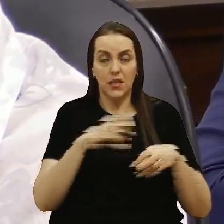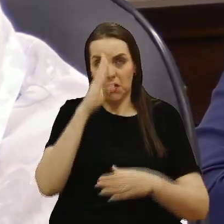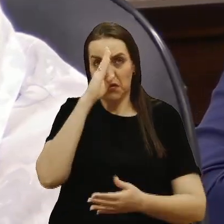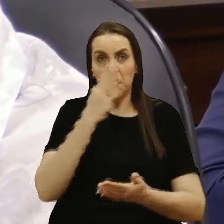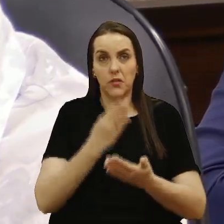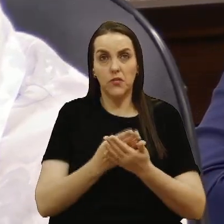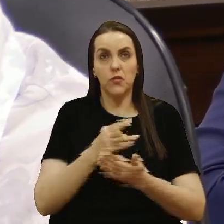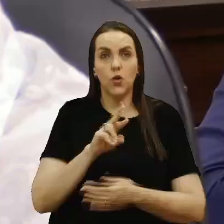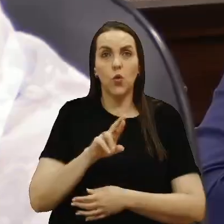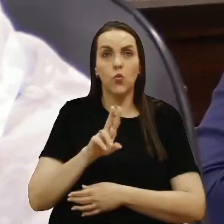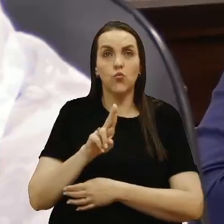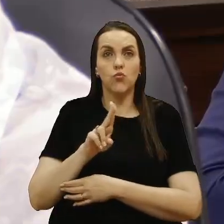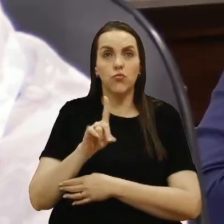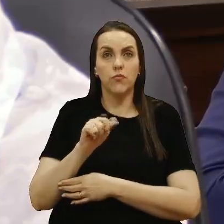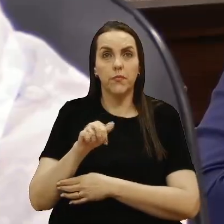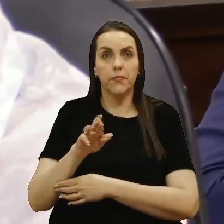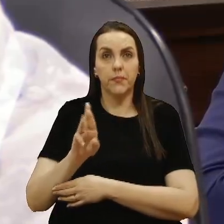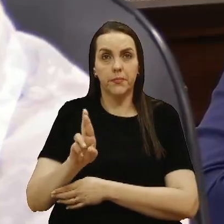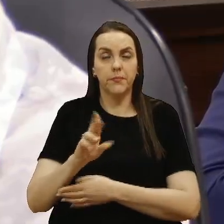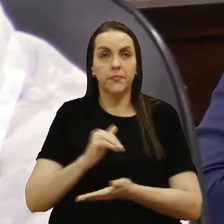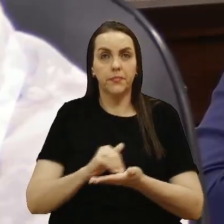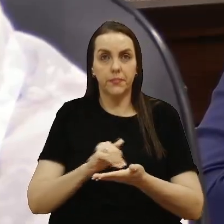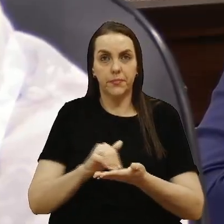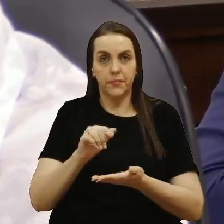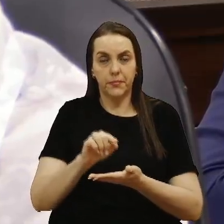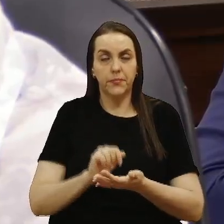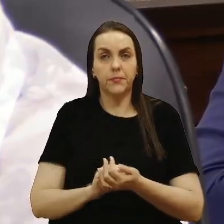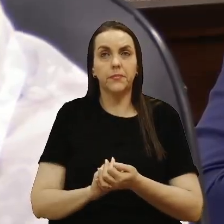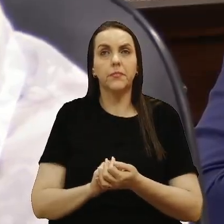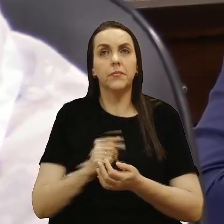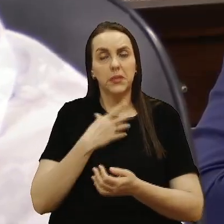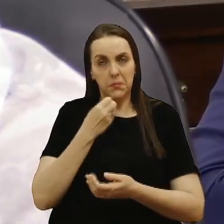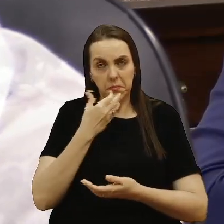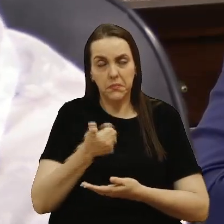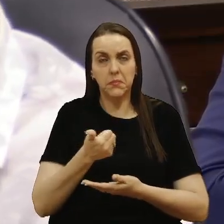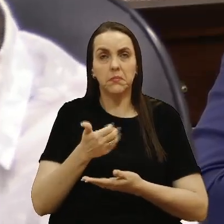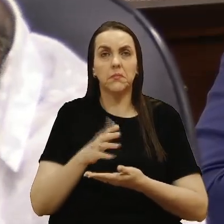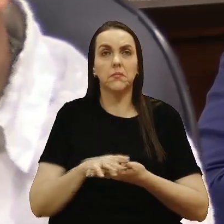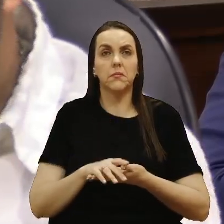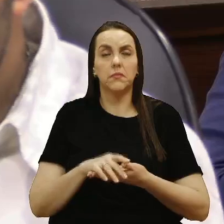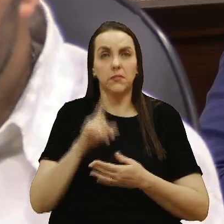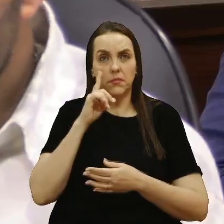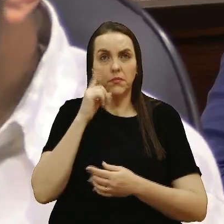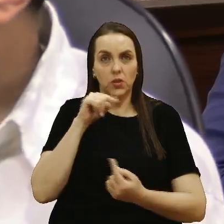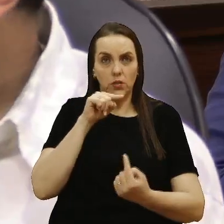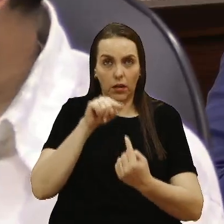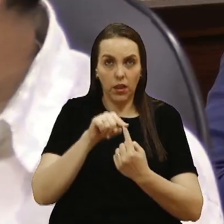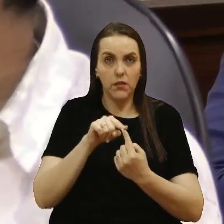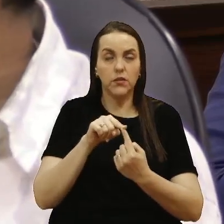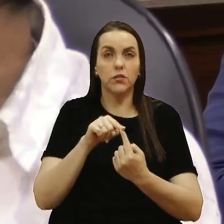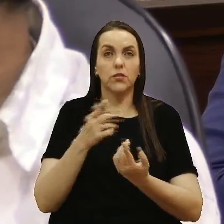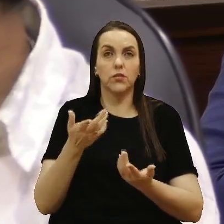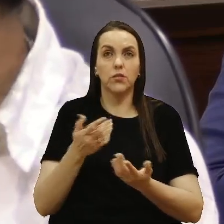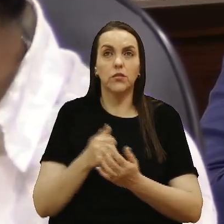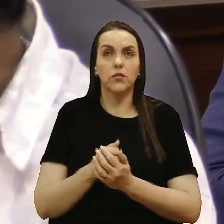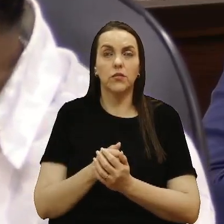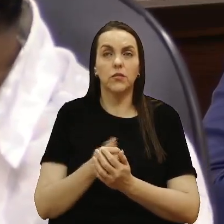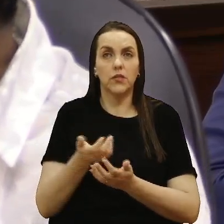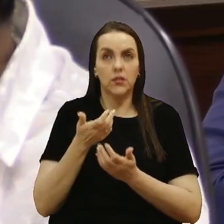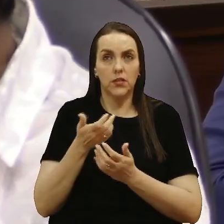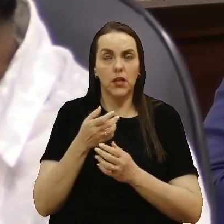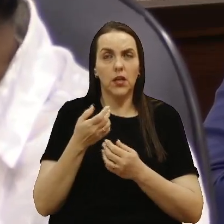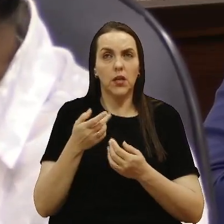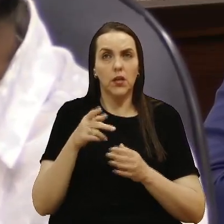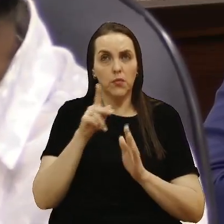Rudimar, ele está muito bem intencionado com esse projeto, e acredito que a gente pode unir